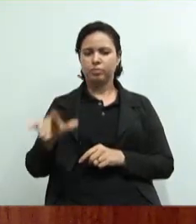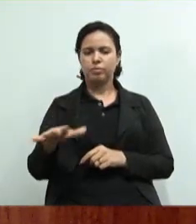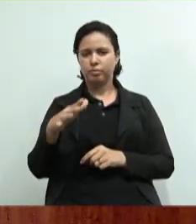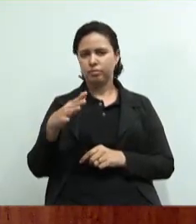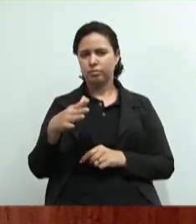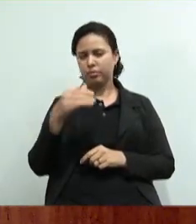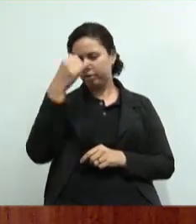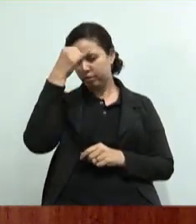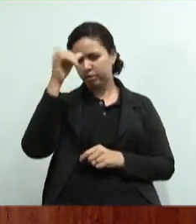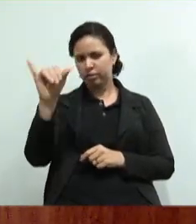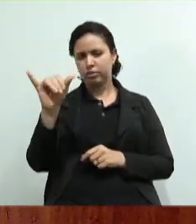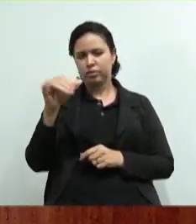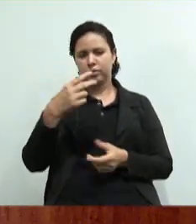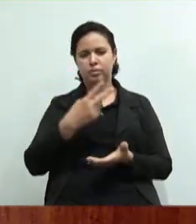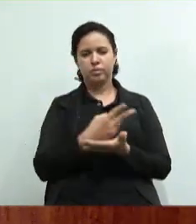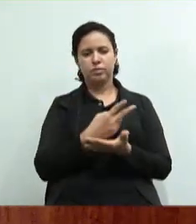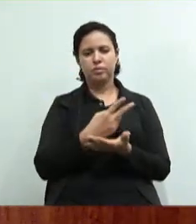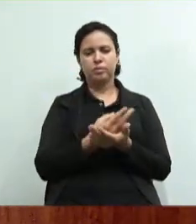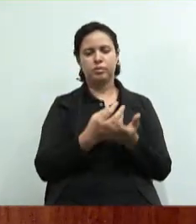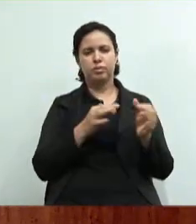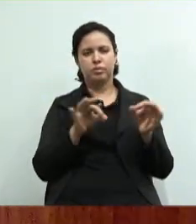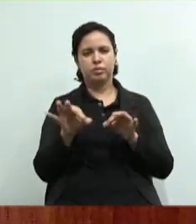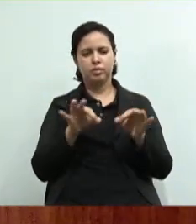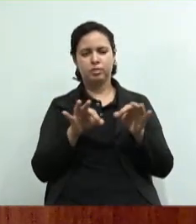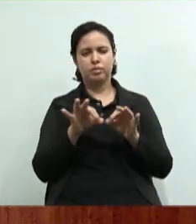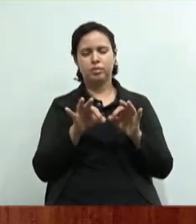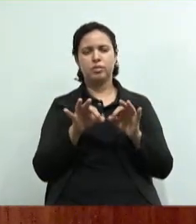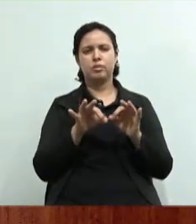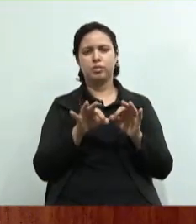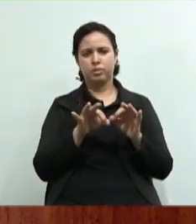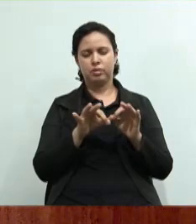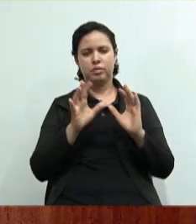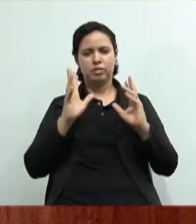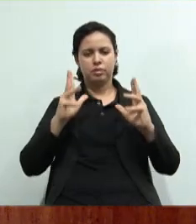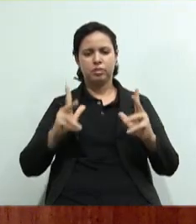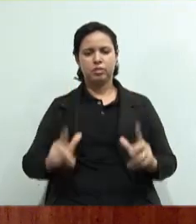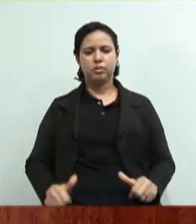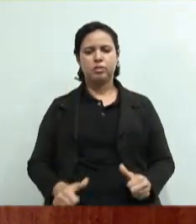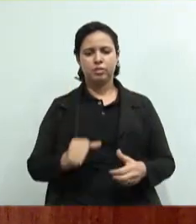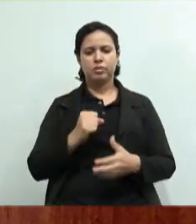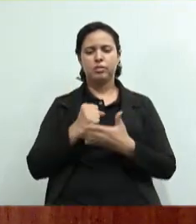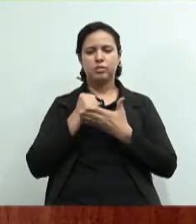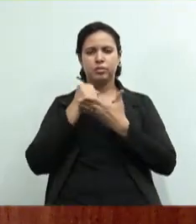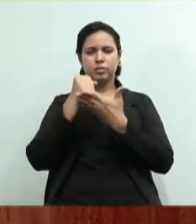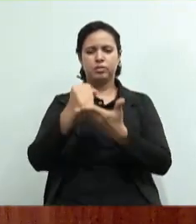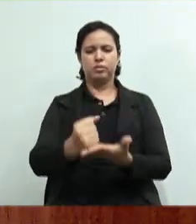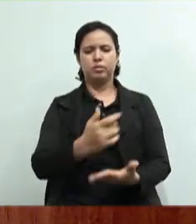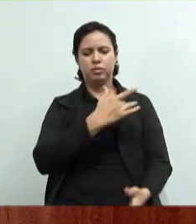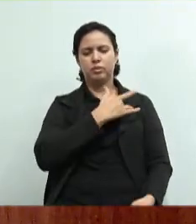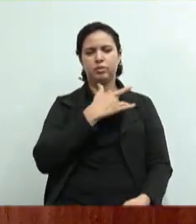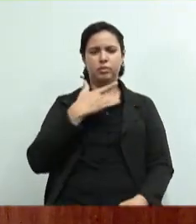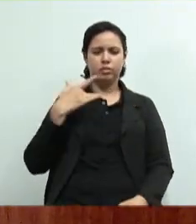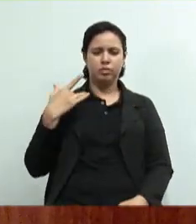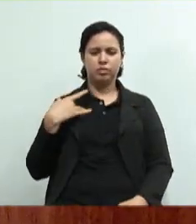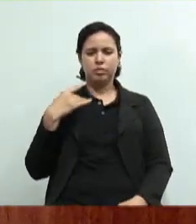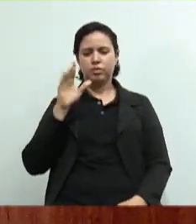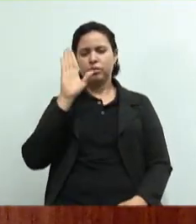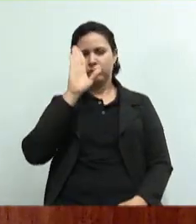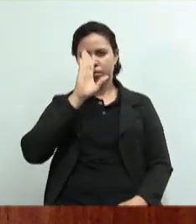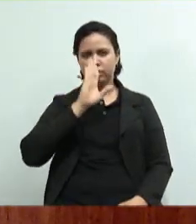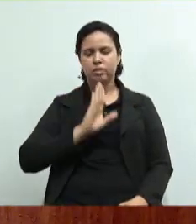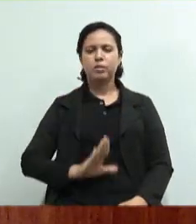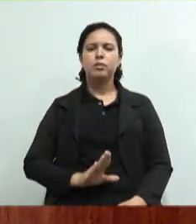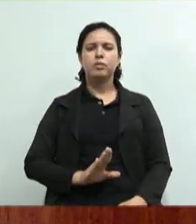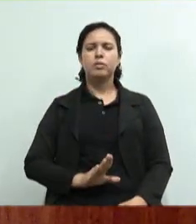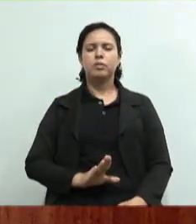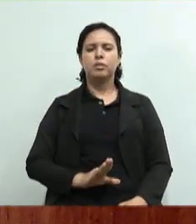né? Então isso daí mantém a organização, né, a limpeza do ambiente, contribui também para a saúde pública, né? A partir desse momento